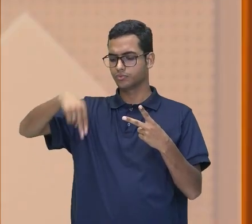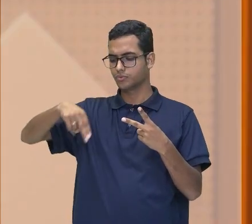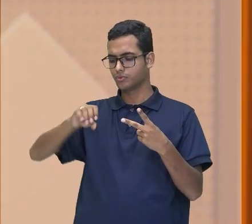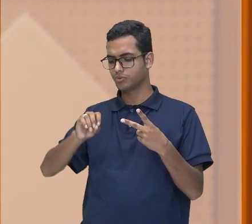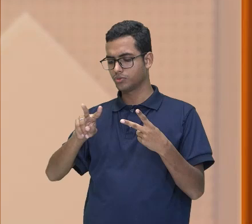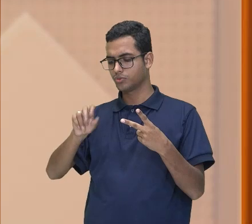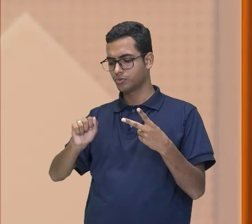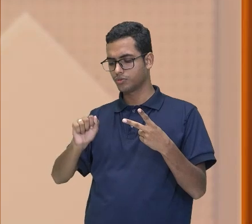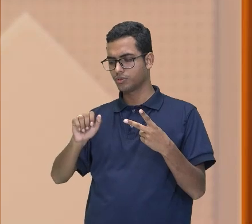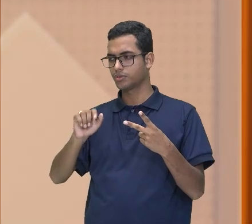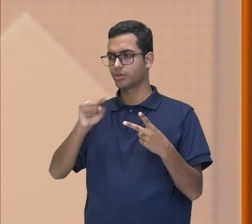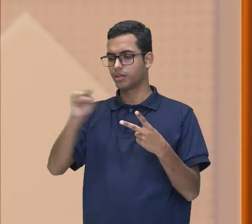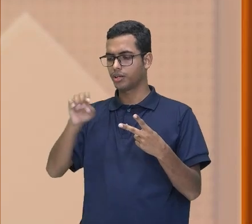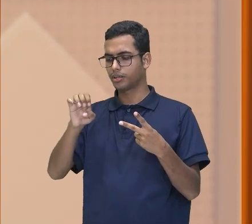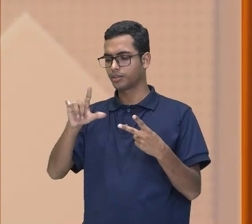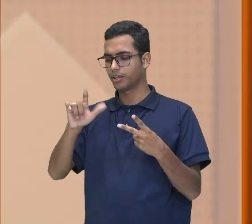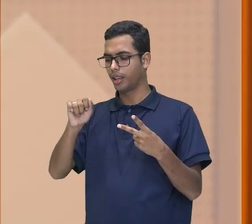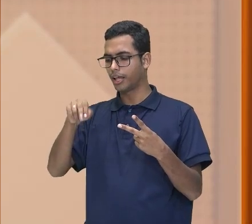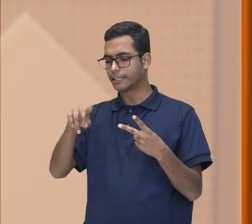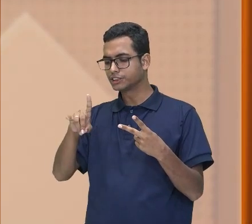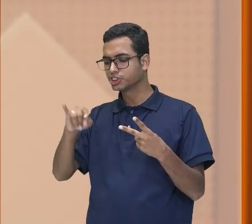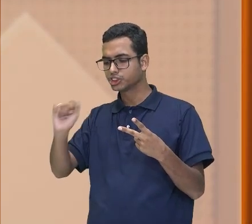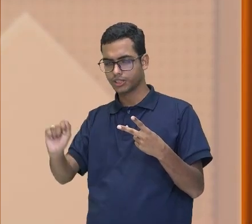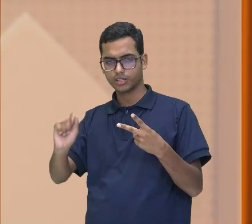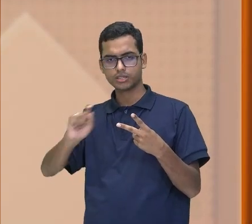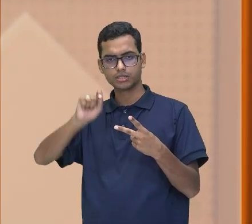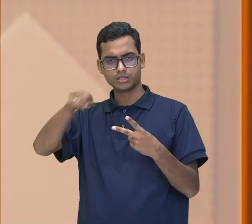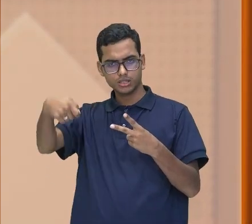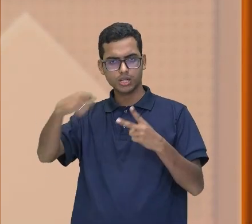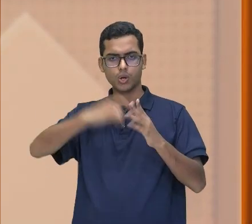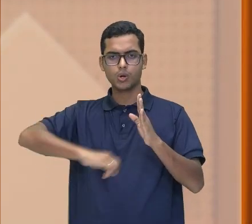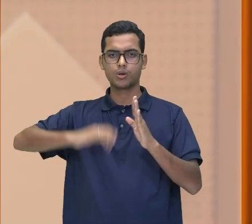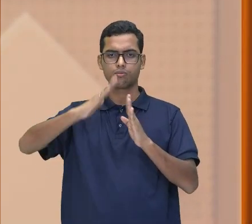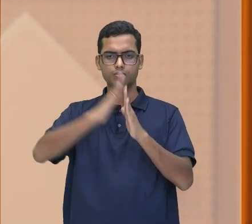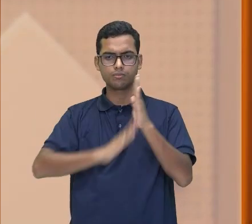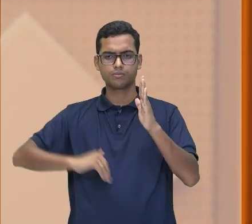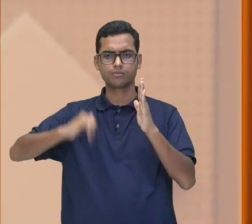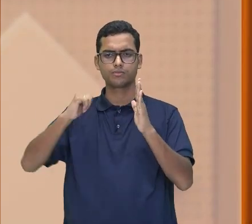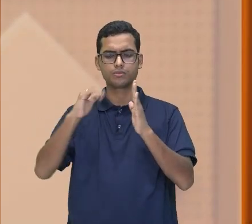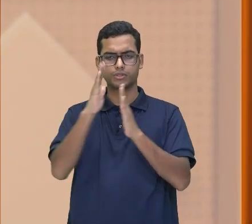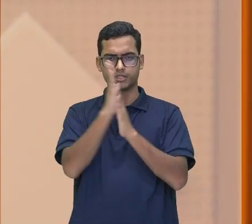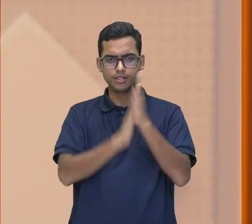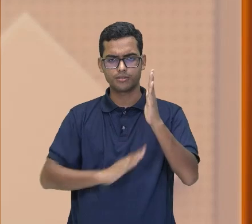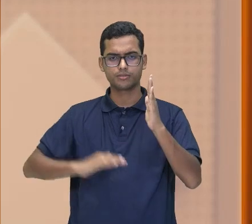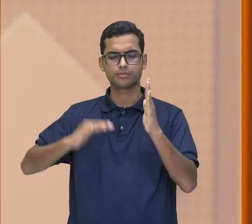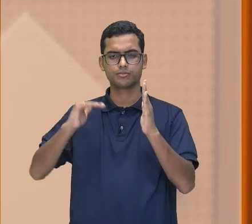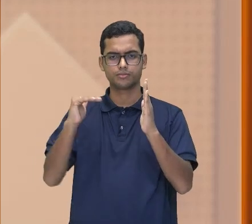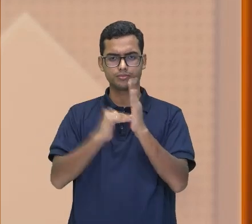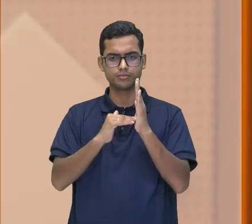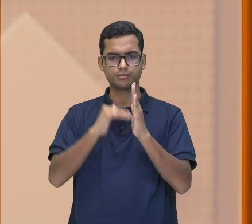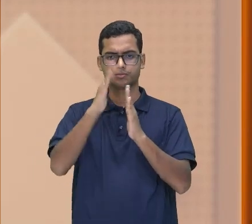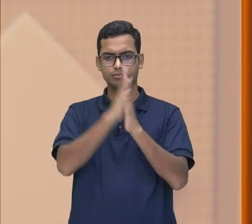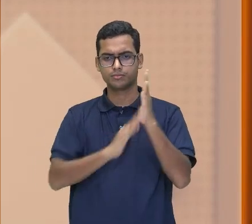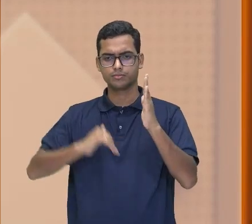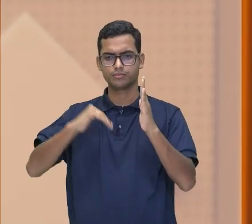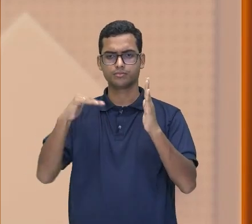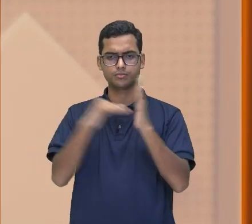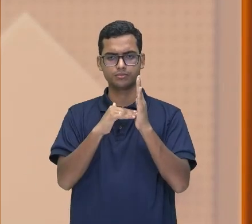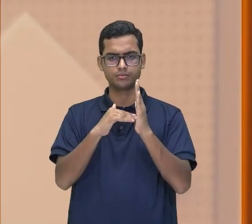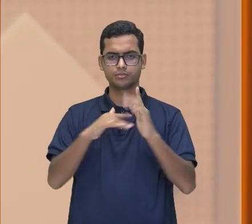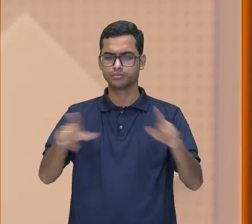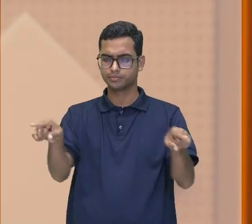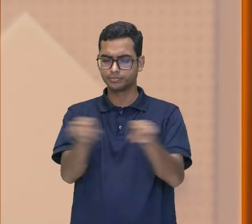que haverá de fato essa colonização e a Oceania vai se integrar ali dentro do mapa mundi,